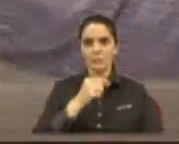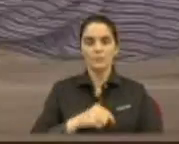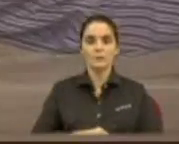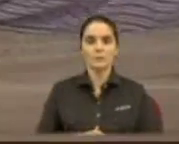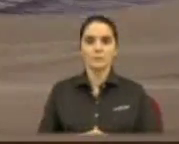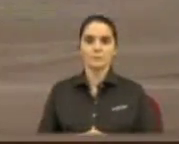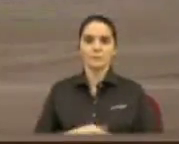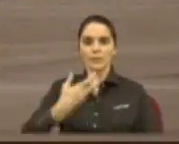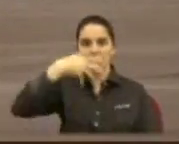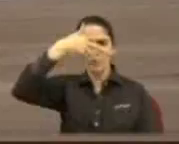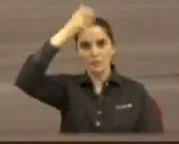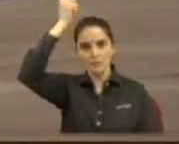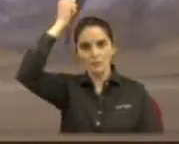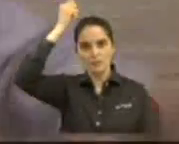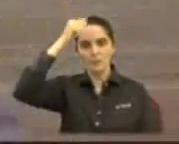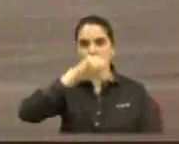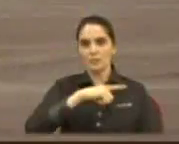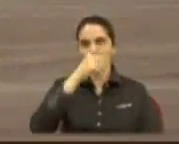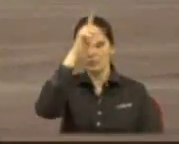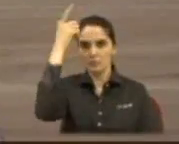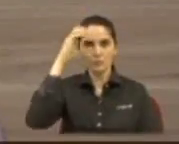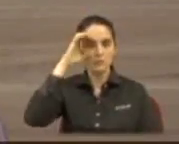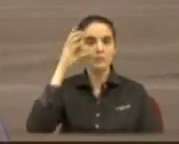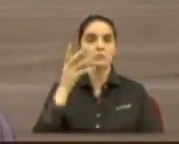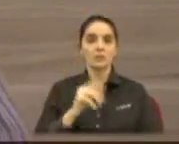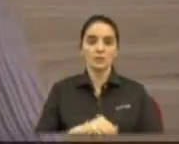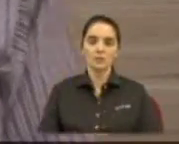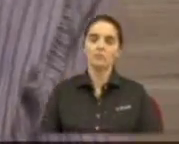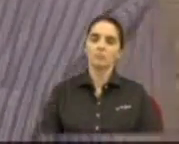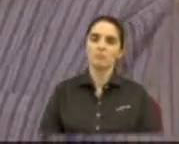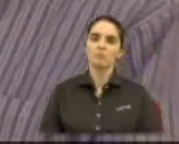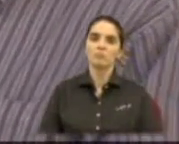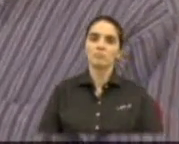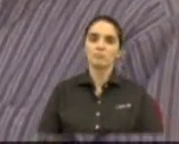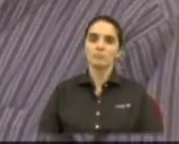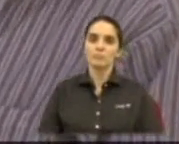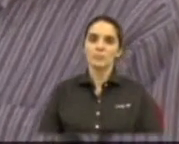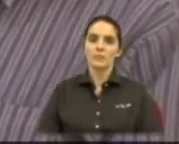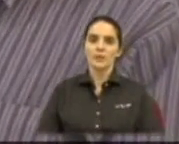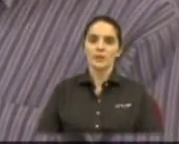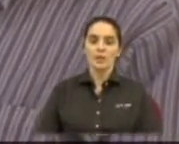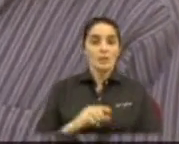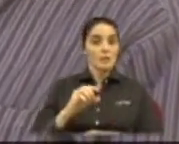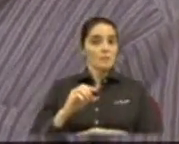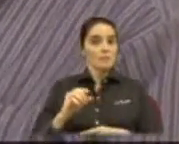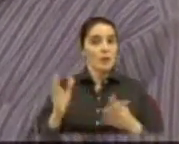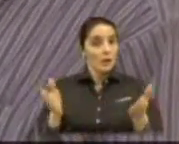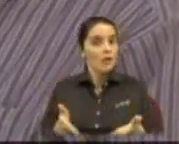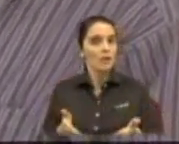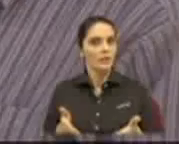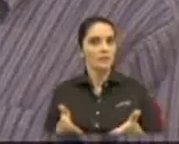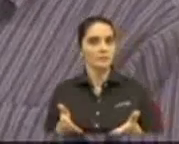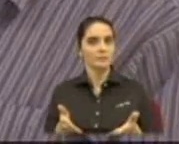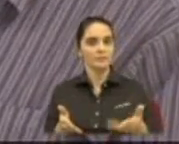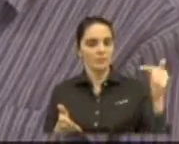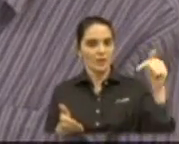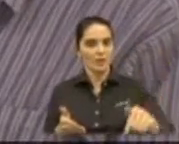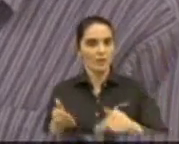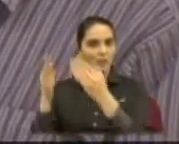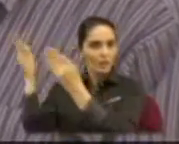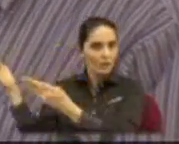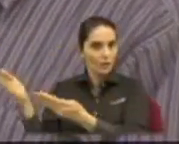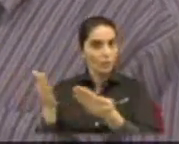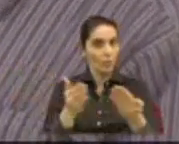Toninho Franco, Darcy Reis, Luizinho, Totó do Gás. Agora, vir aqui, ser convidada,